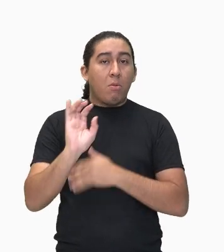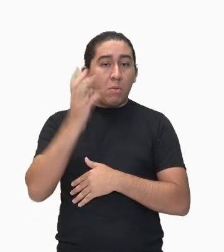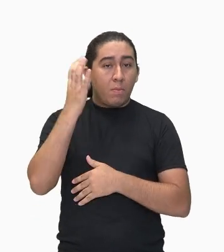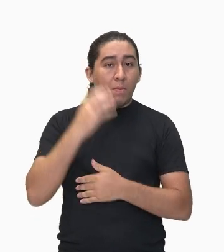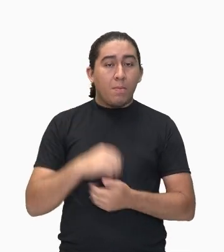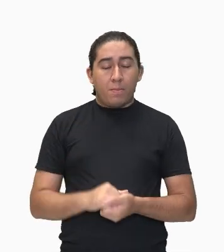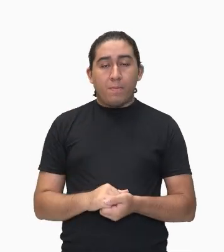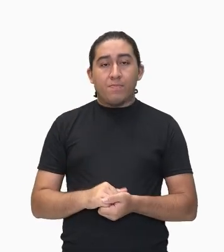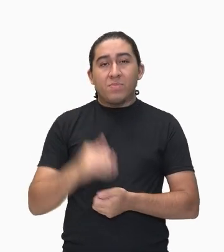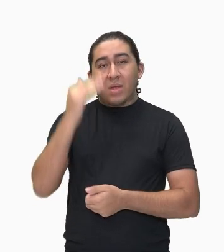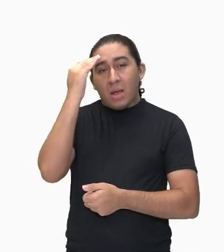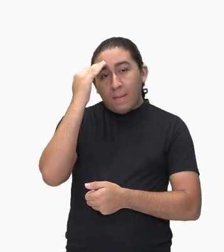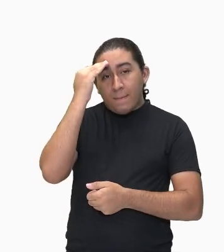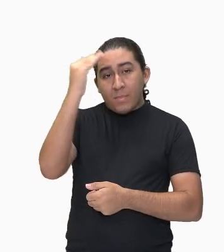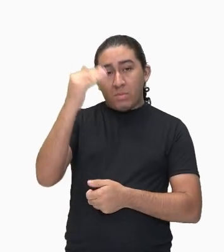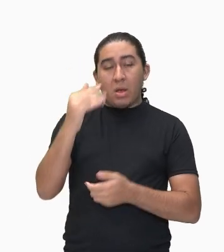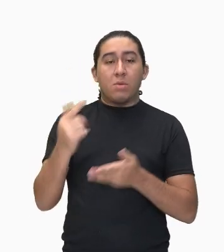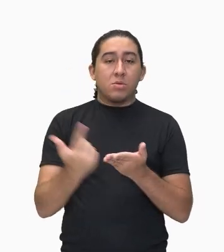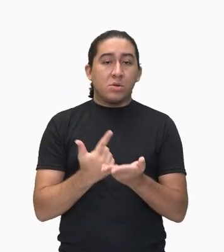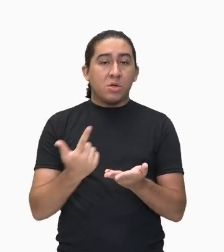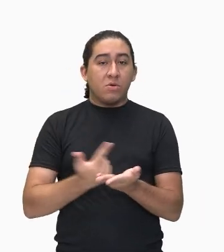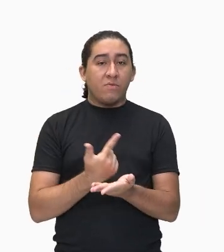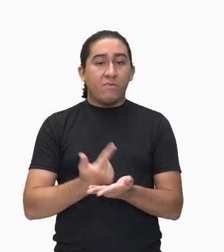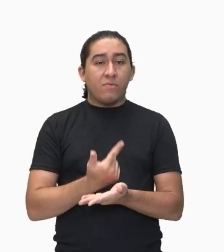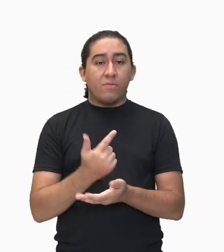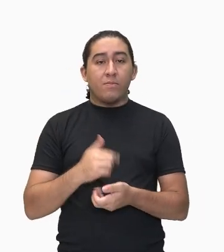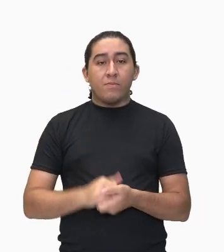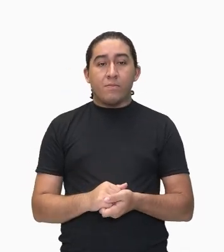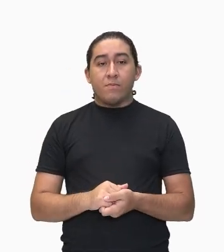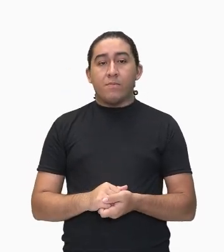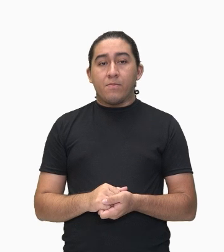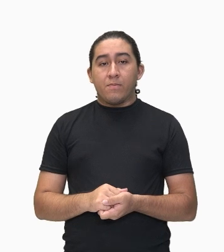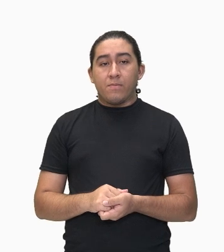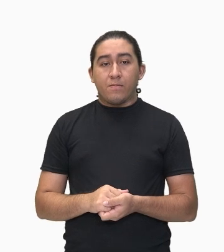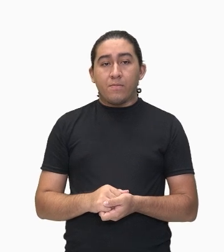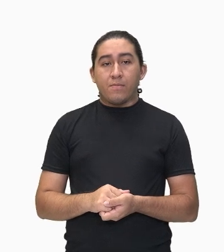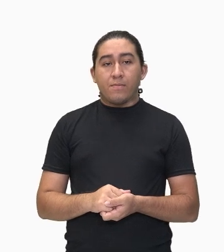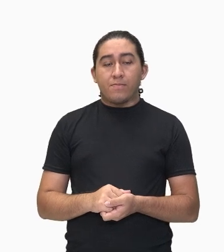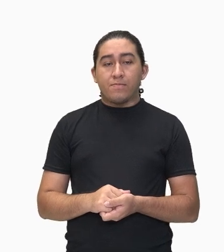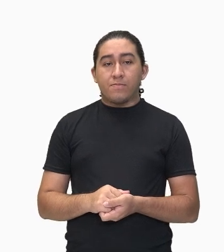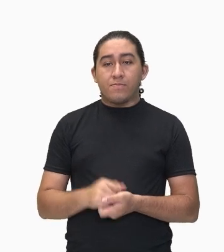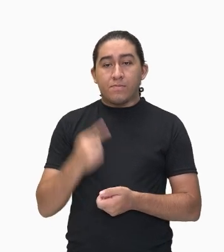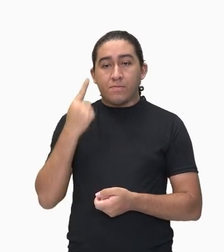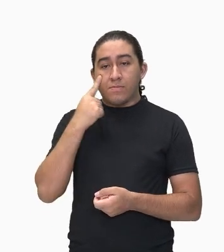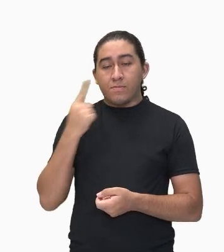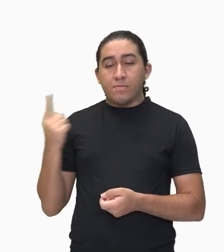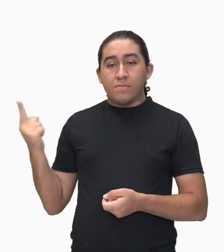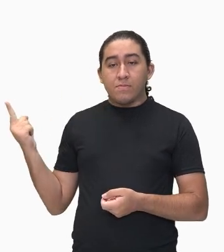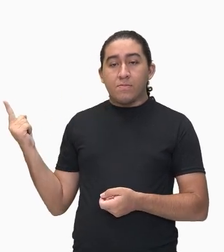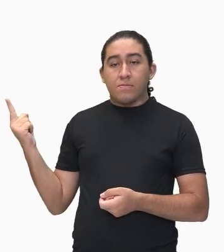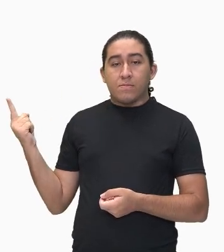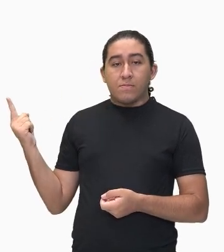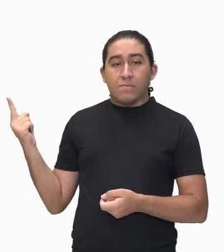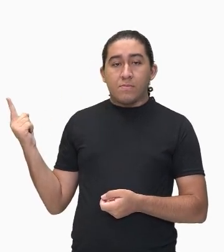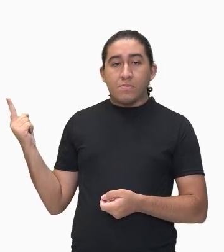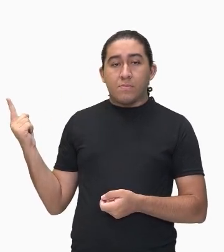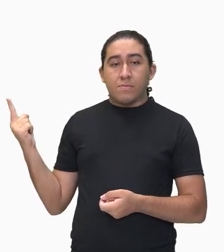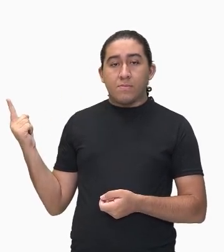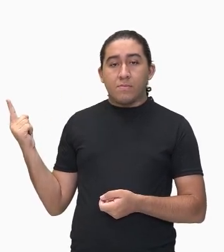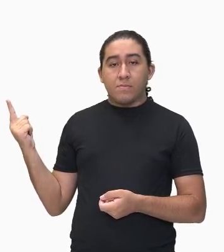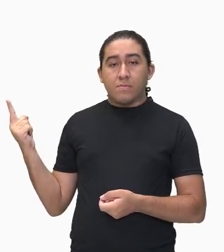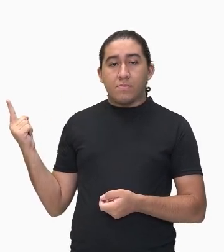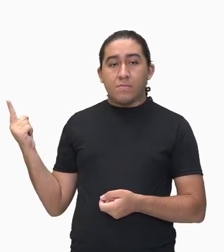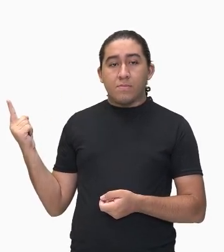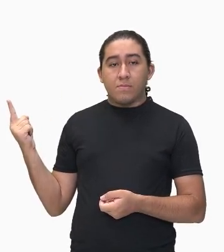sociedade. Principais obras do realismo no Brasil: Memórias Póstumas de Brás Cubas, Machado de